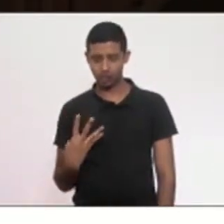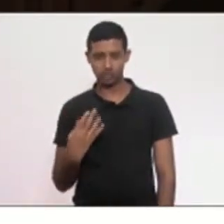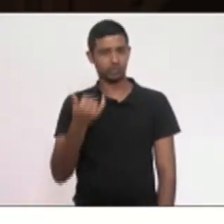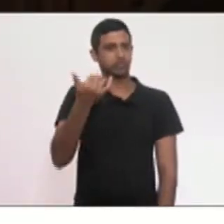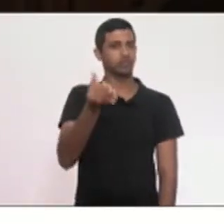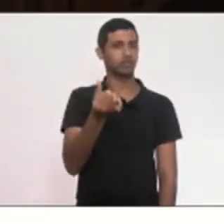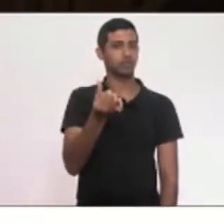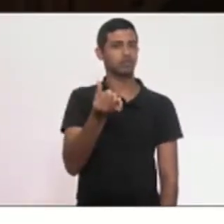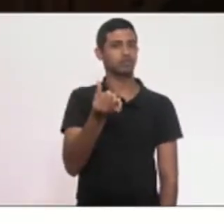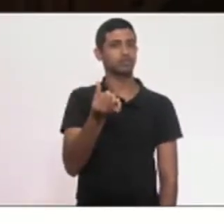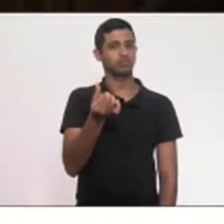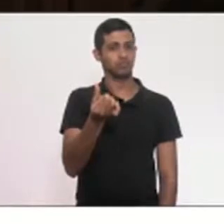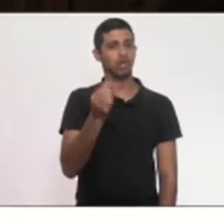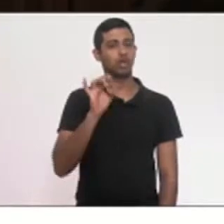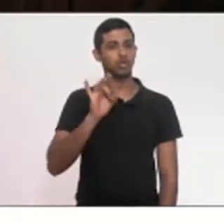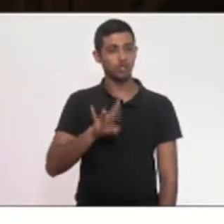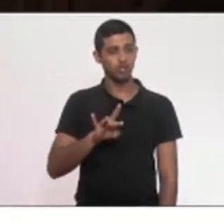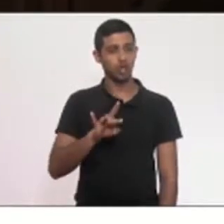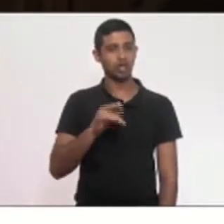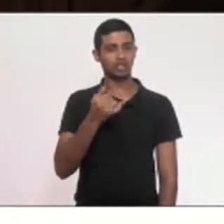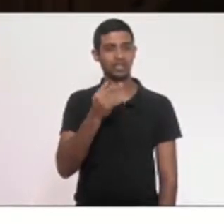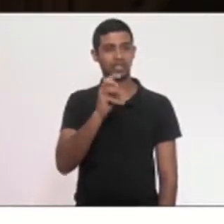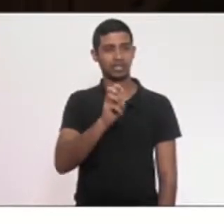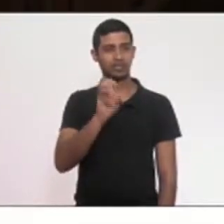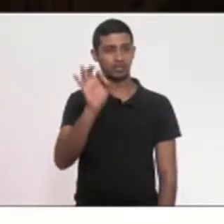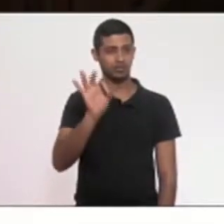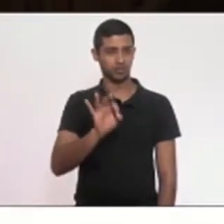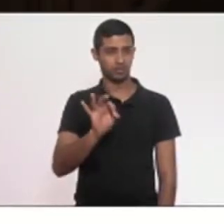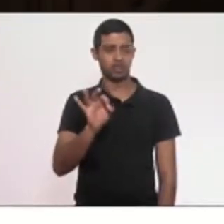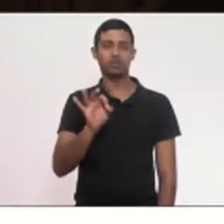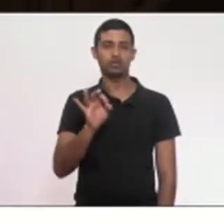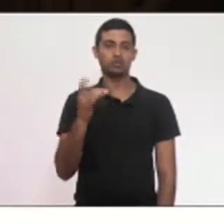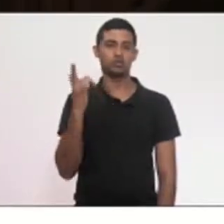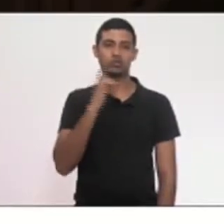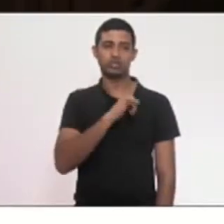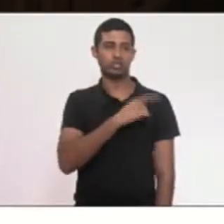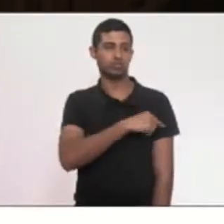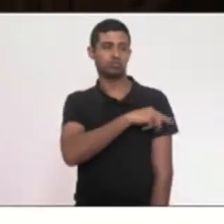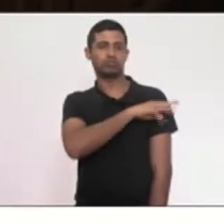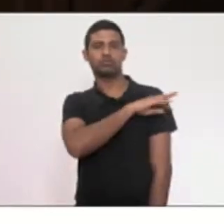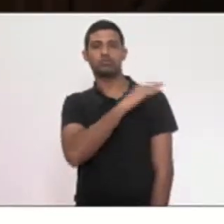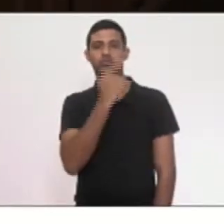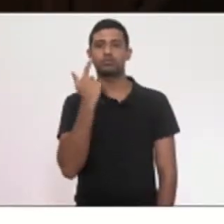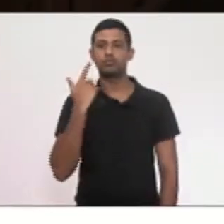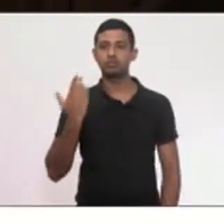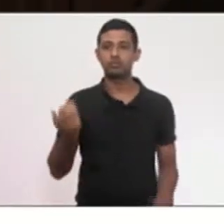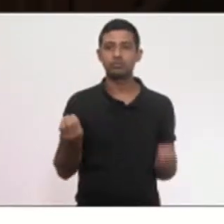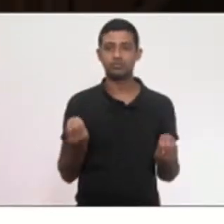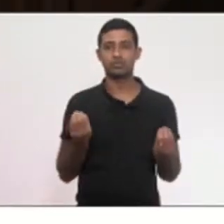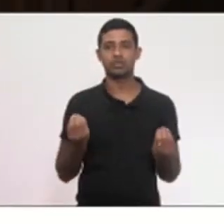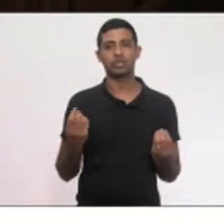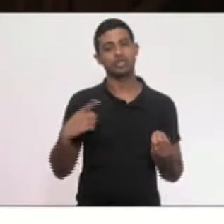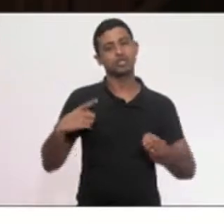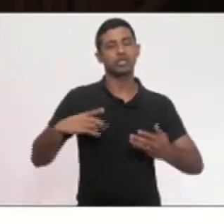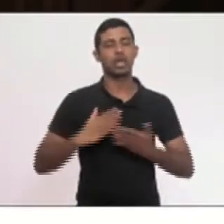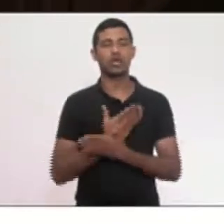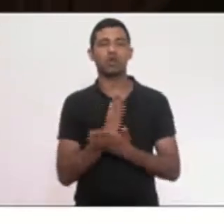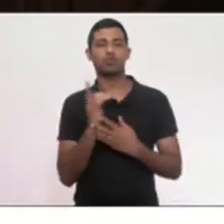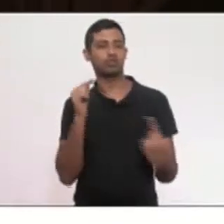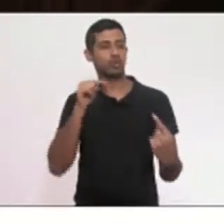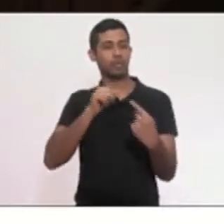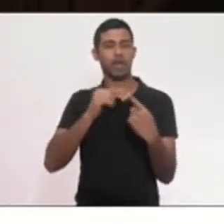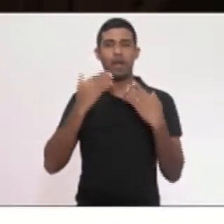75,8% apenas tinham o ensino fundamental. Tem metas que tratam do avanço da educação